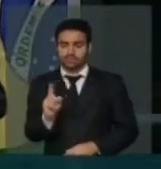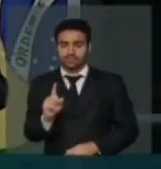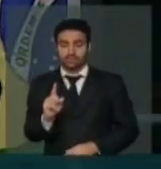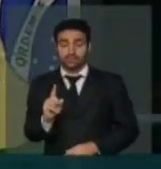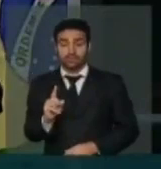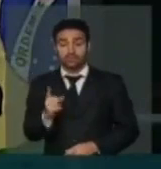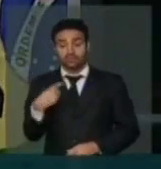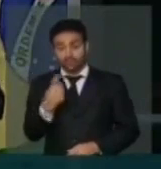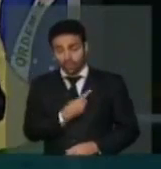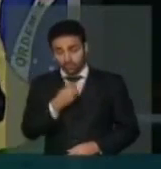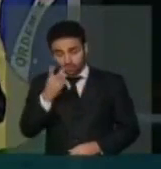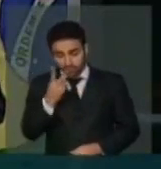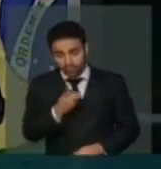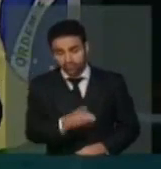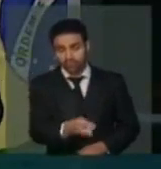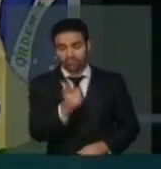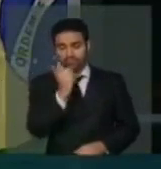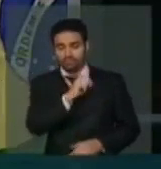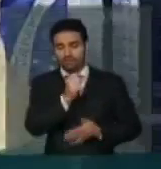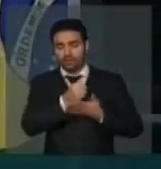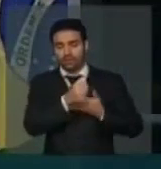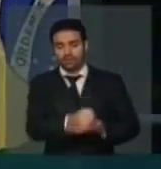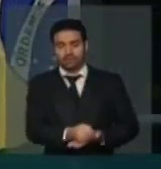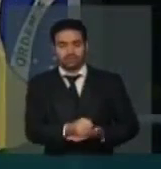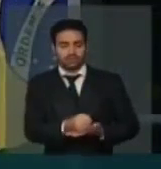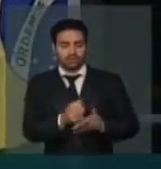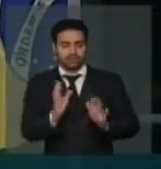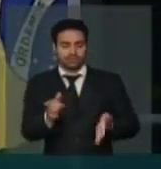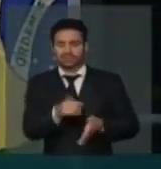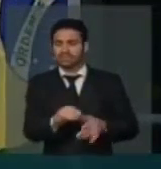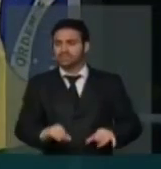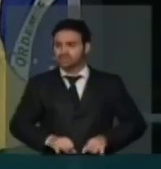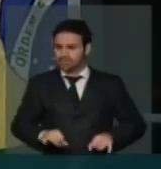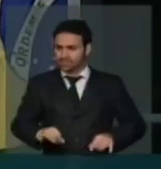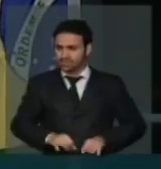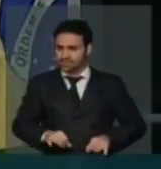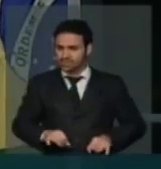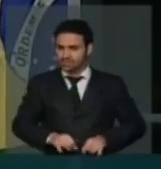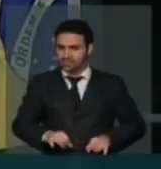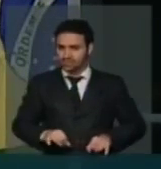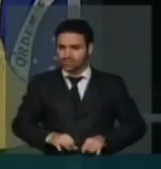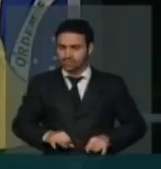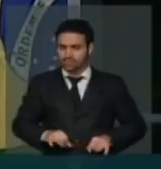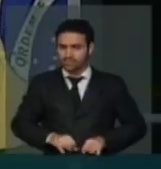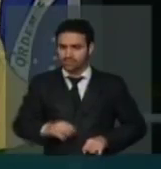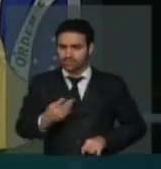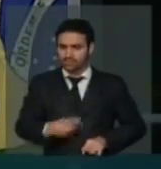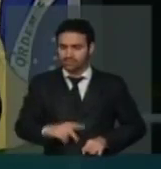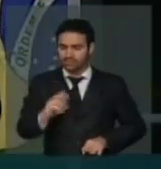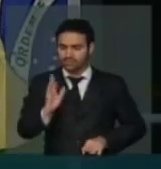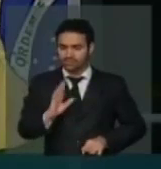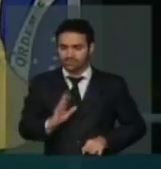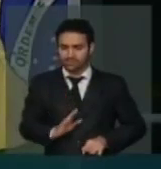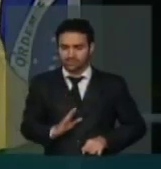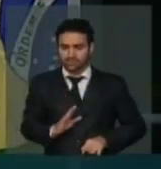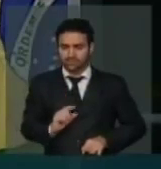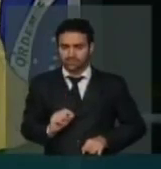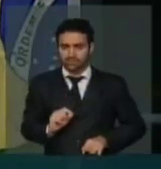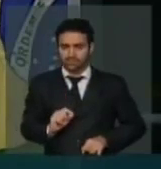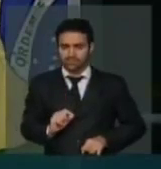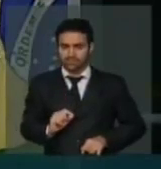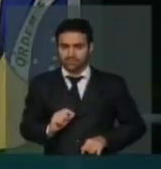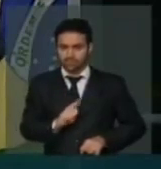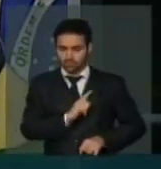dar uma contribuição ao já combalido contribuinte brasileiro. Este governo que